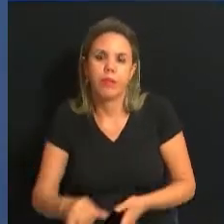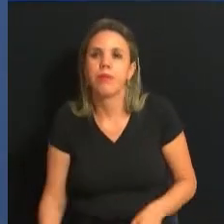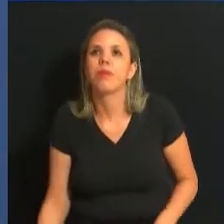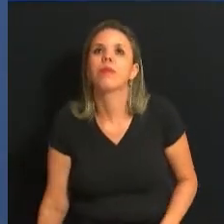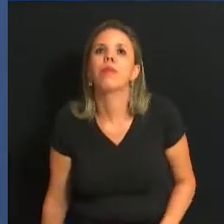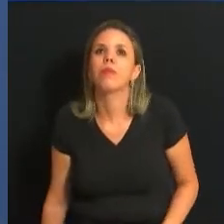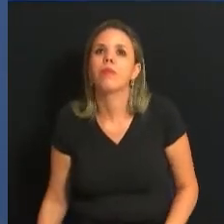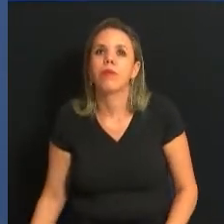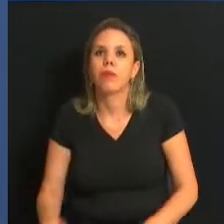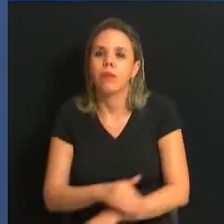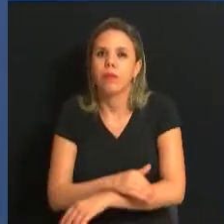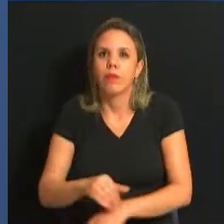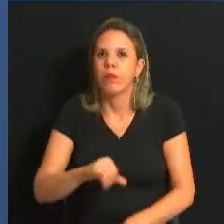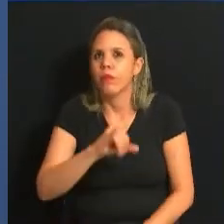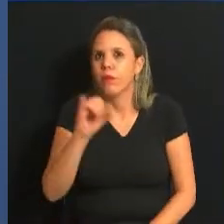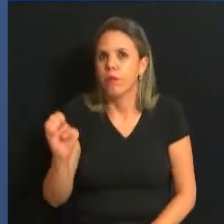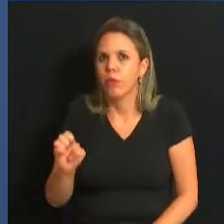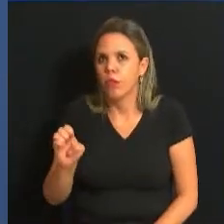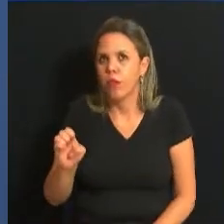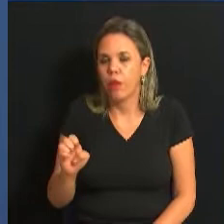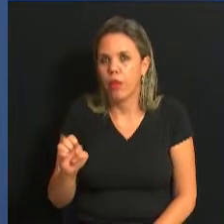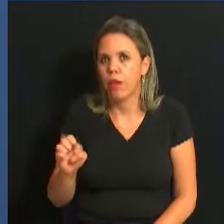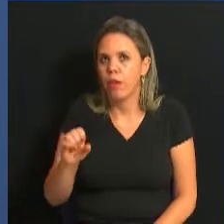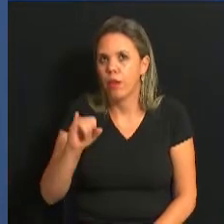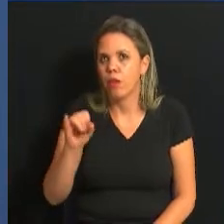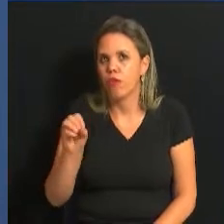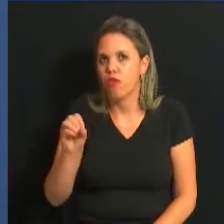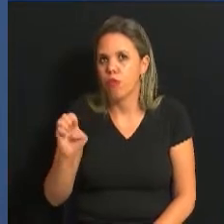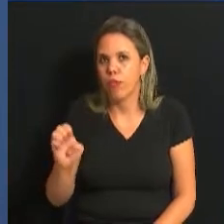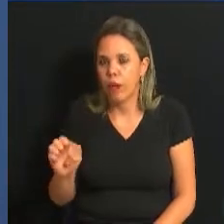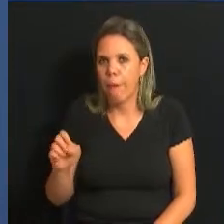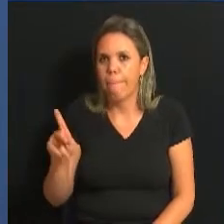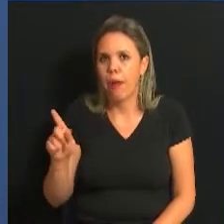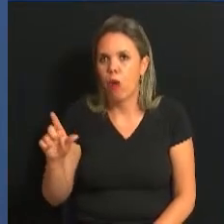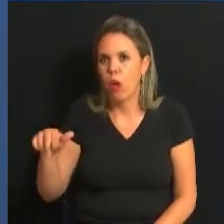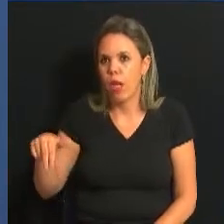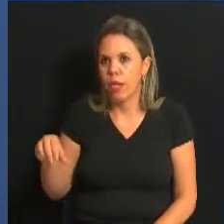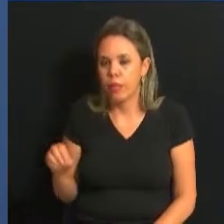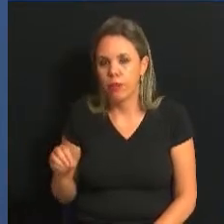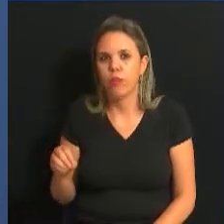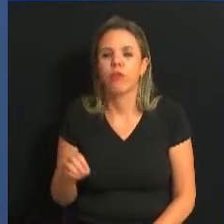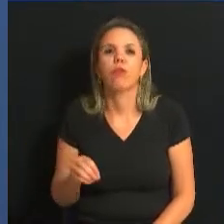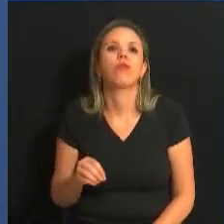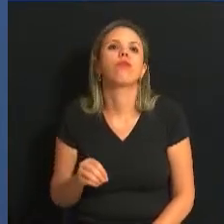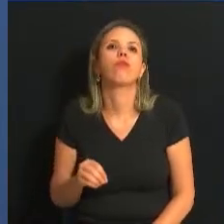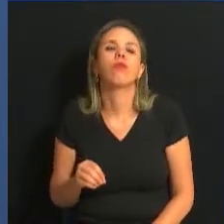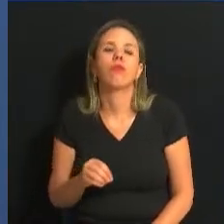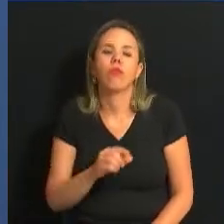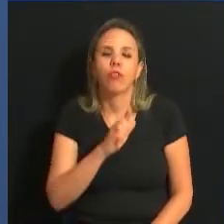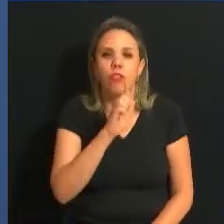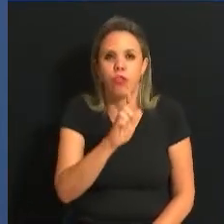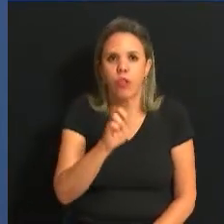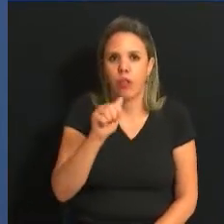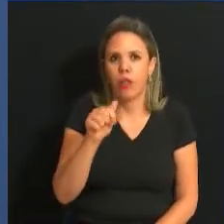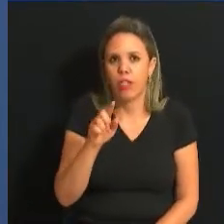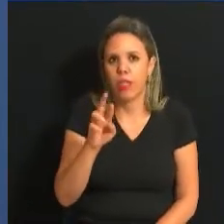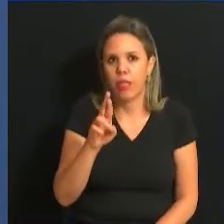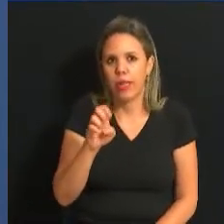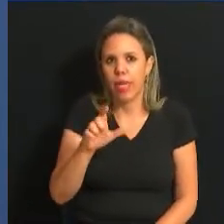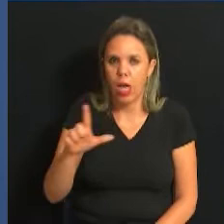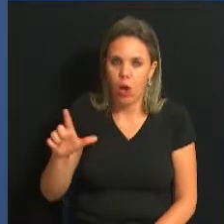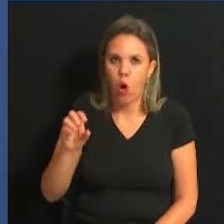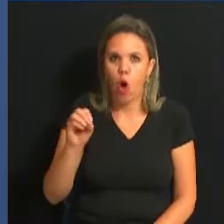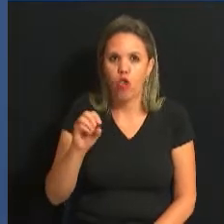rua José Paulino, entre as ruas General Osório e Bernardino de Campos. Essa interdição vai